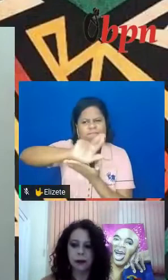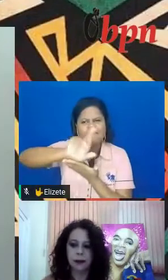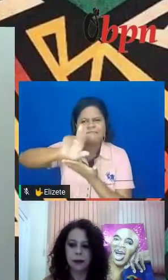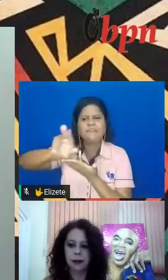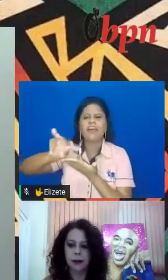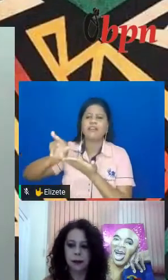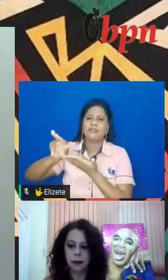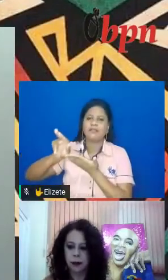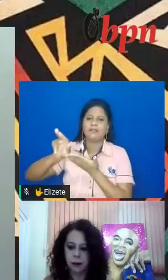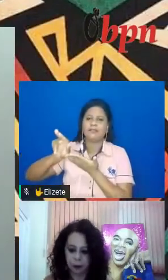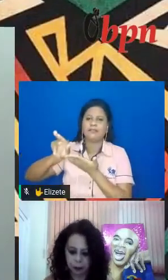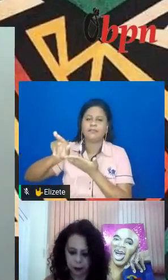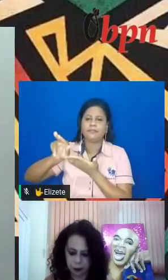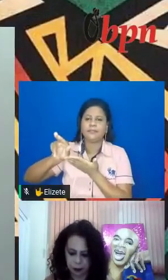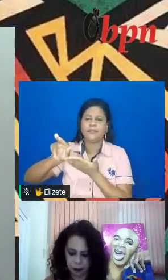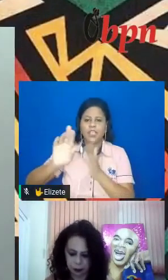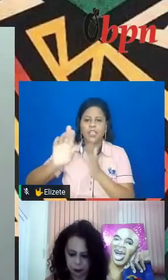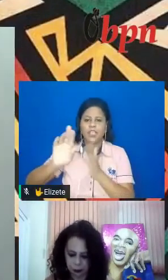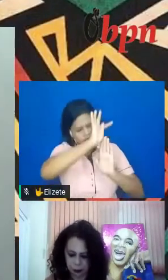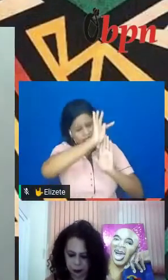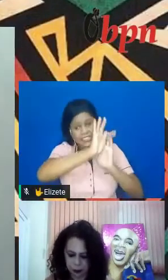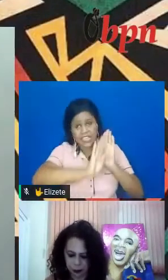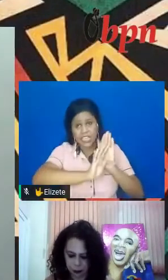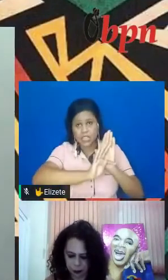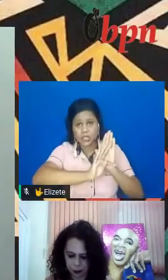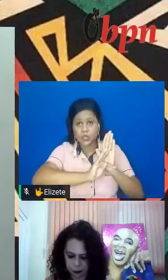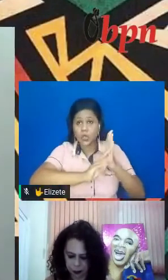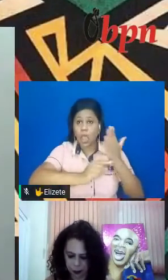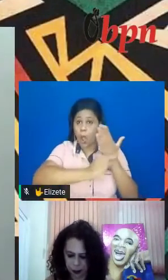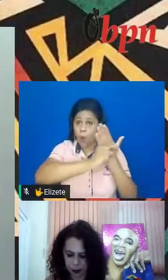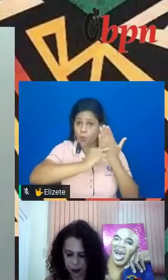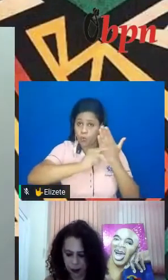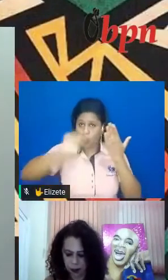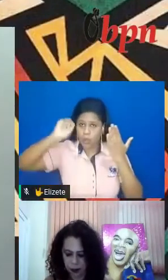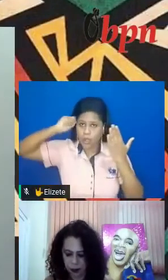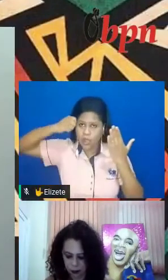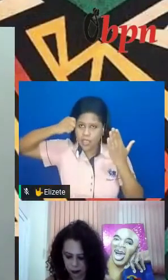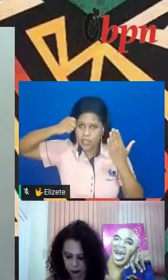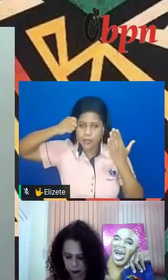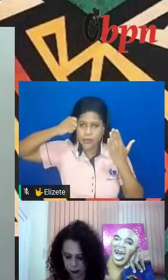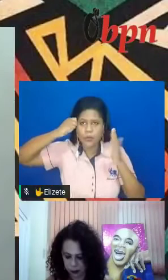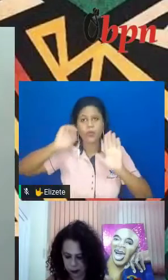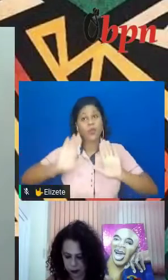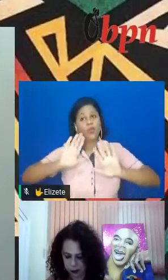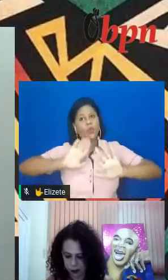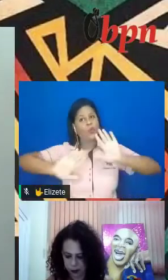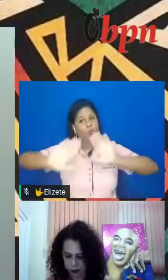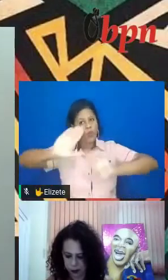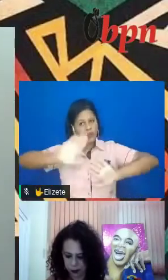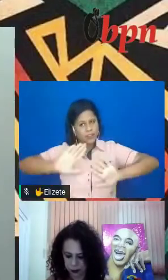vários textos de autoria negra, e aqui também eu quero ter muito cuidado, porque